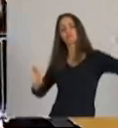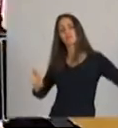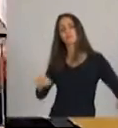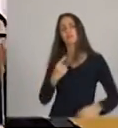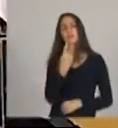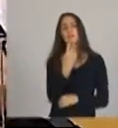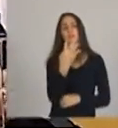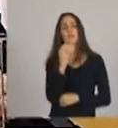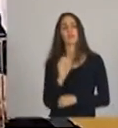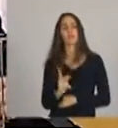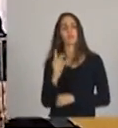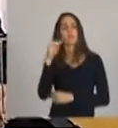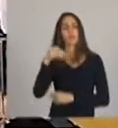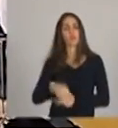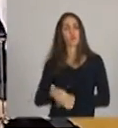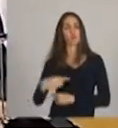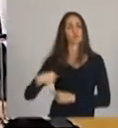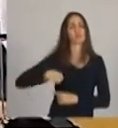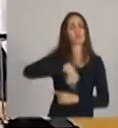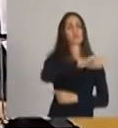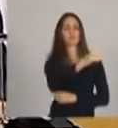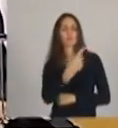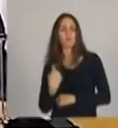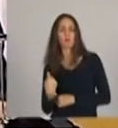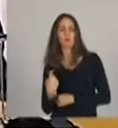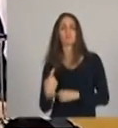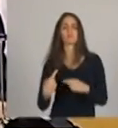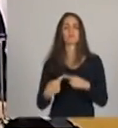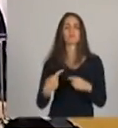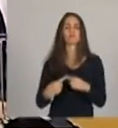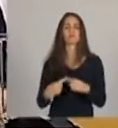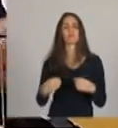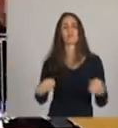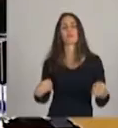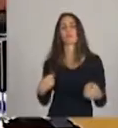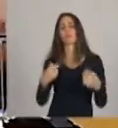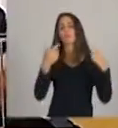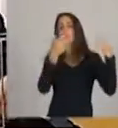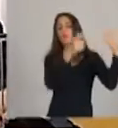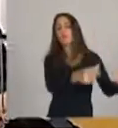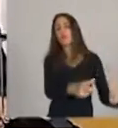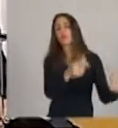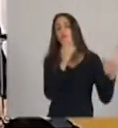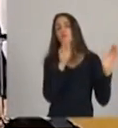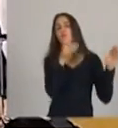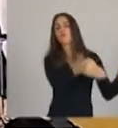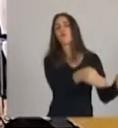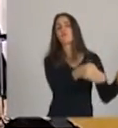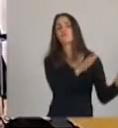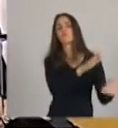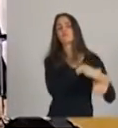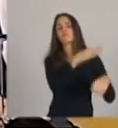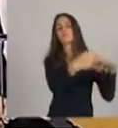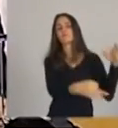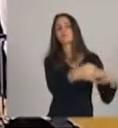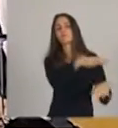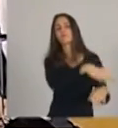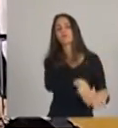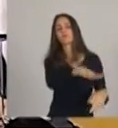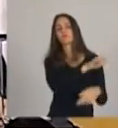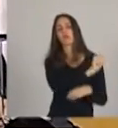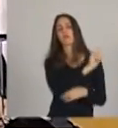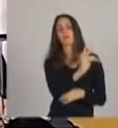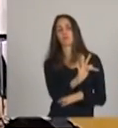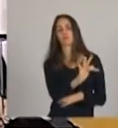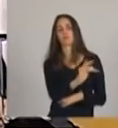140 quilômetros de ida e de volta ao fórum mais próximo, ali em Afonso Cláudio. Sem contar a